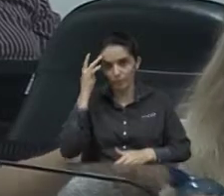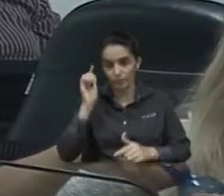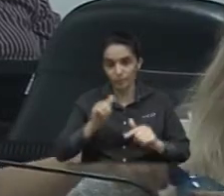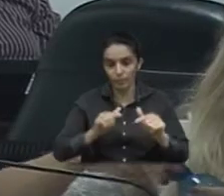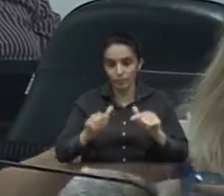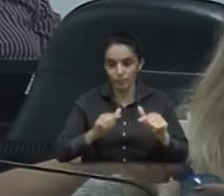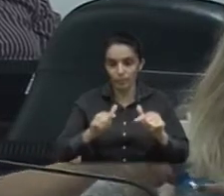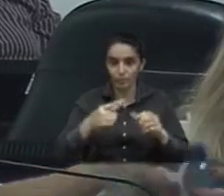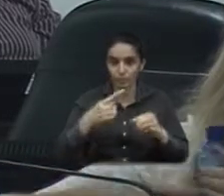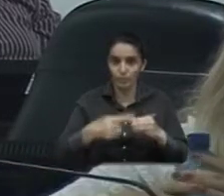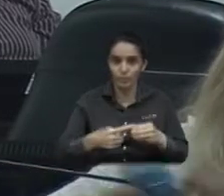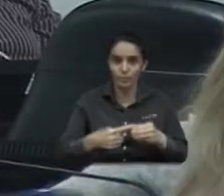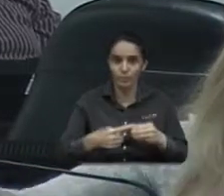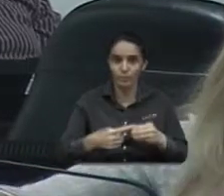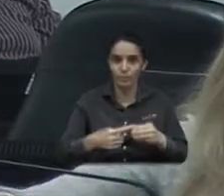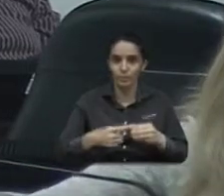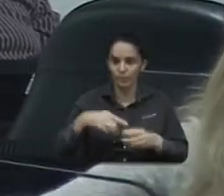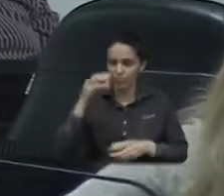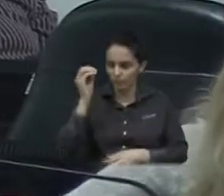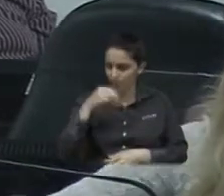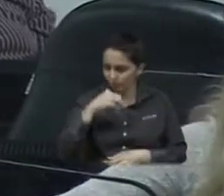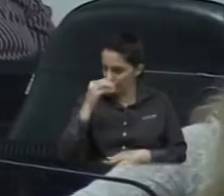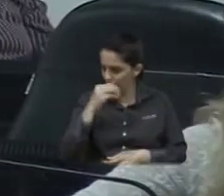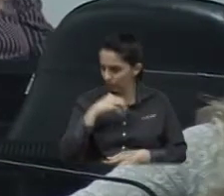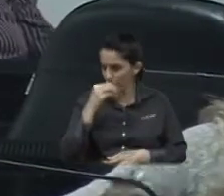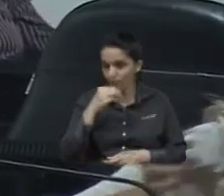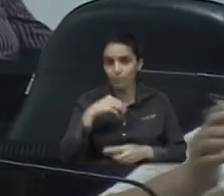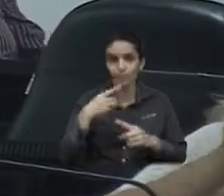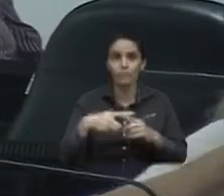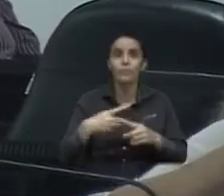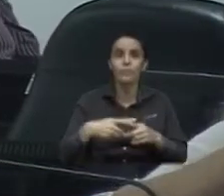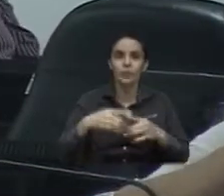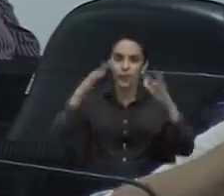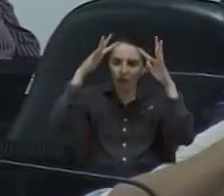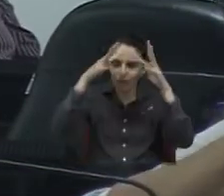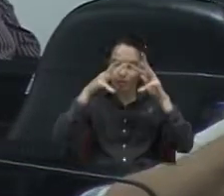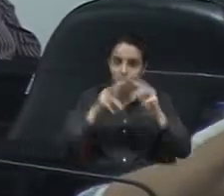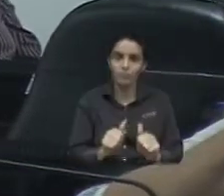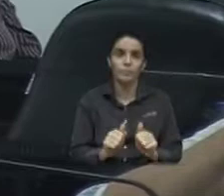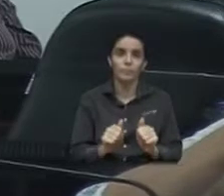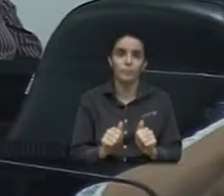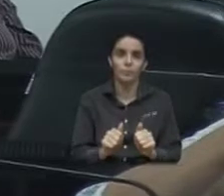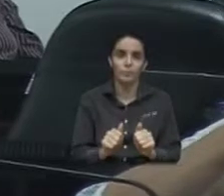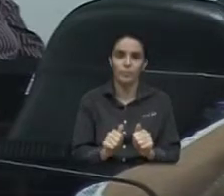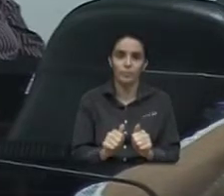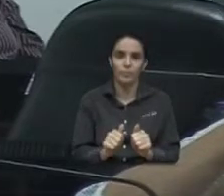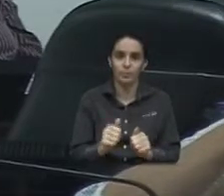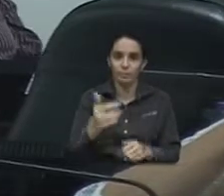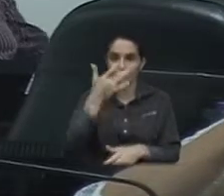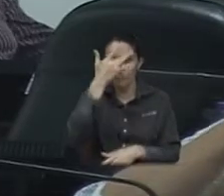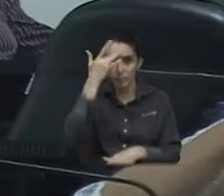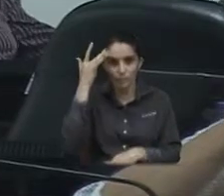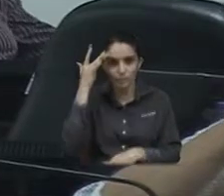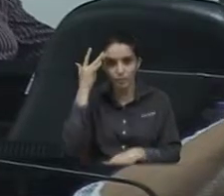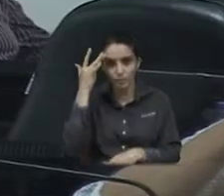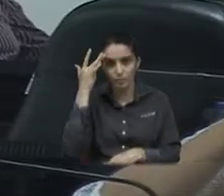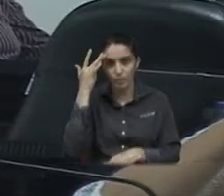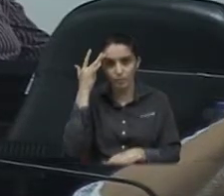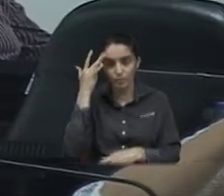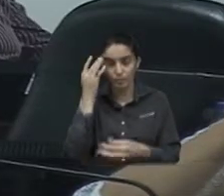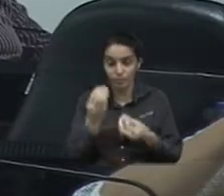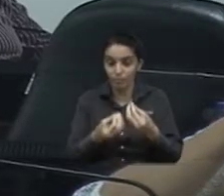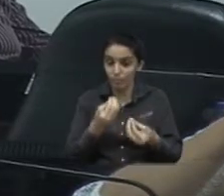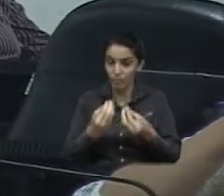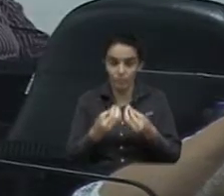estão desanimando através desta crise que nós estamos enfrentando. As pessoas estão desanimando, visto que hoje